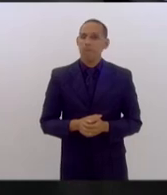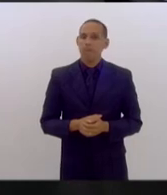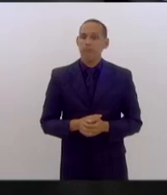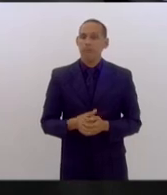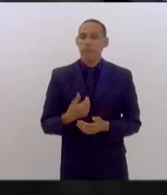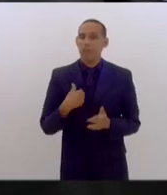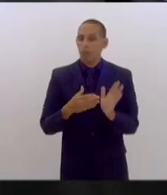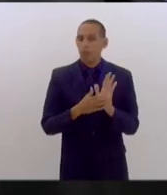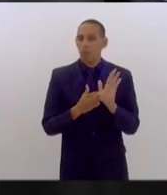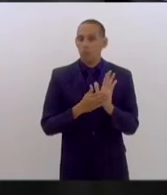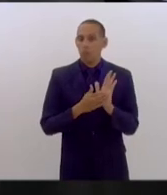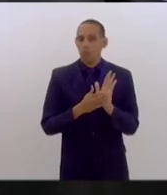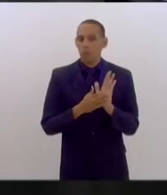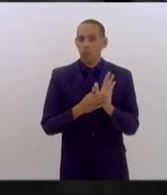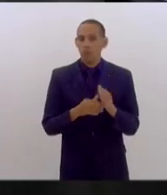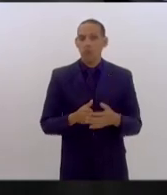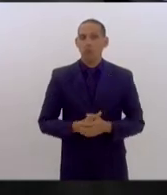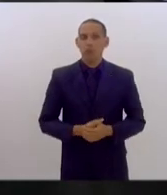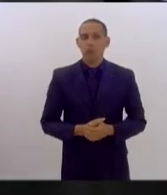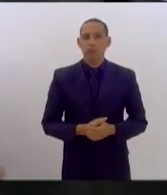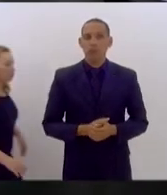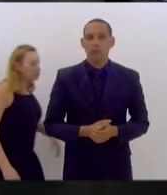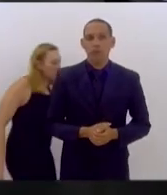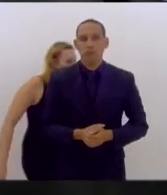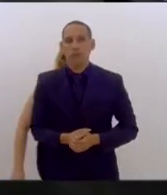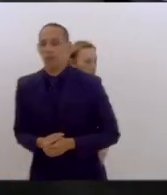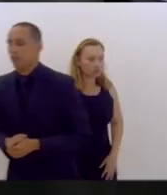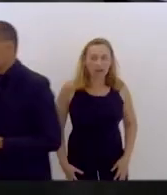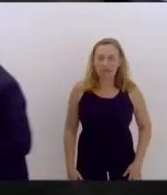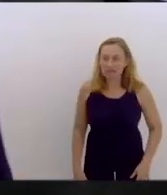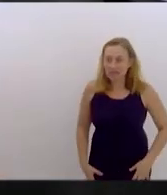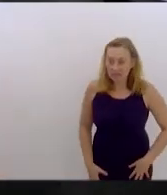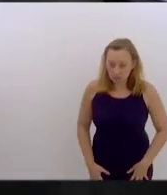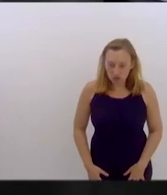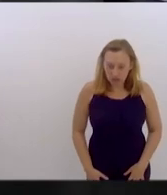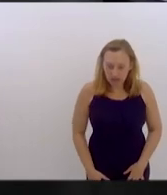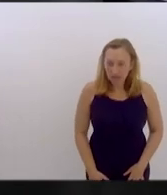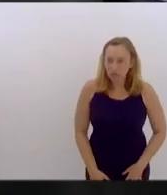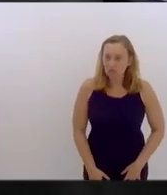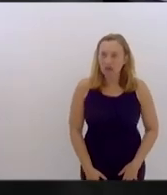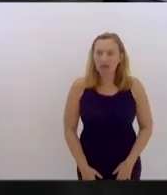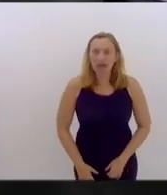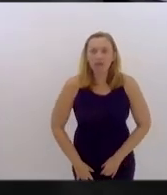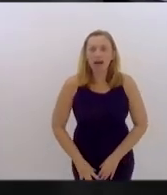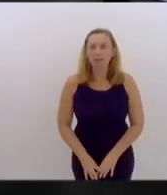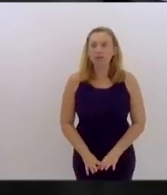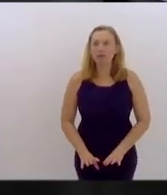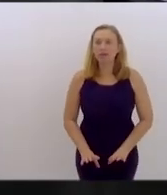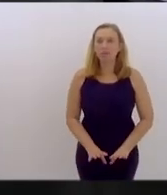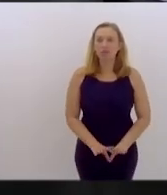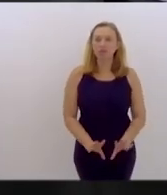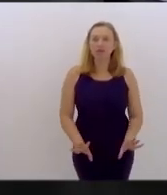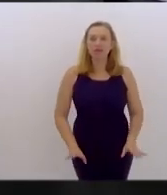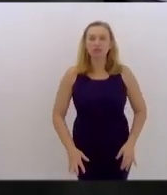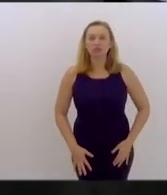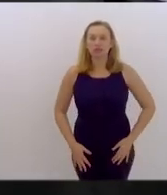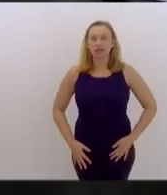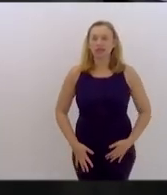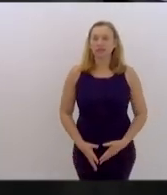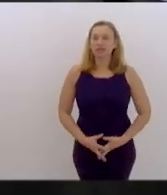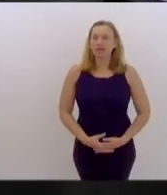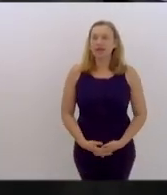propondo algo que a gente tentou aqui para voltar aqui mas não chegou se